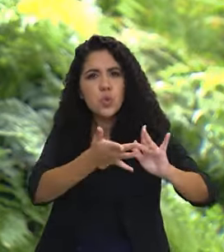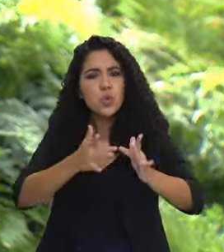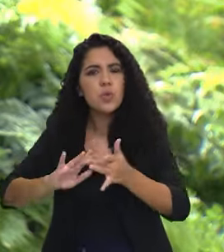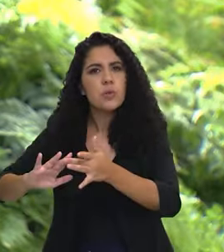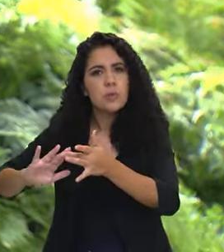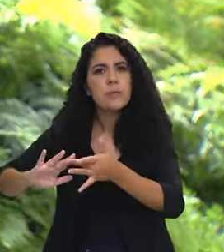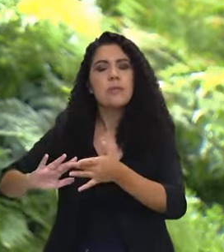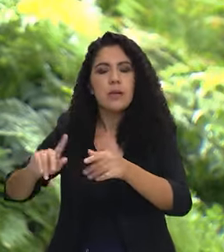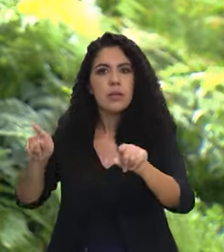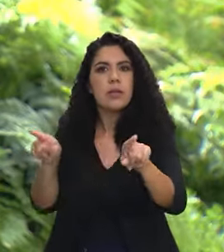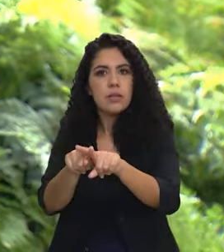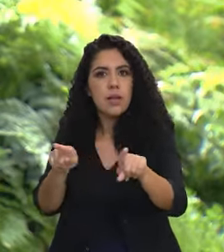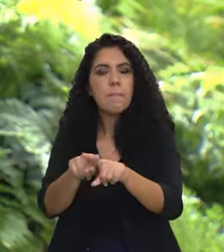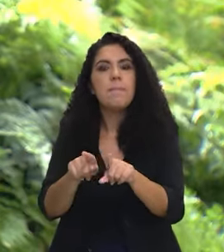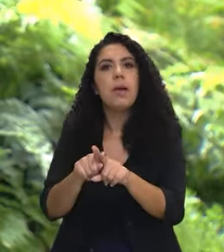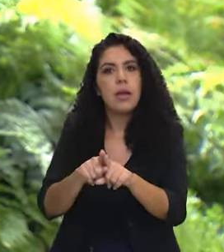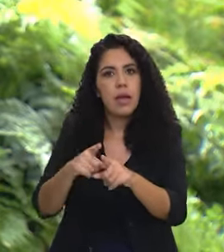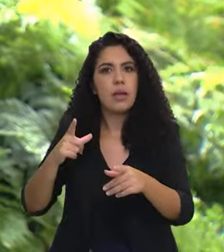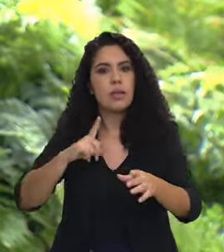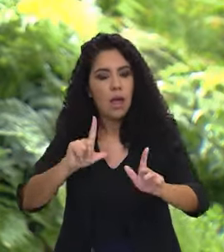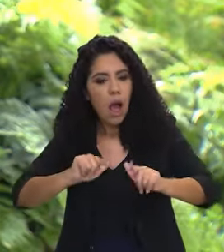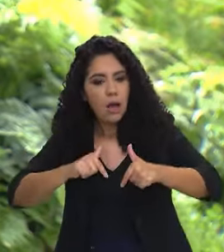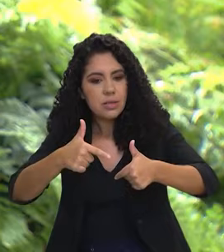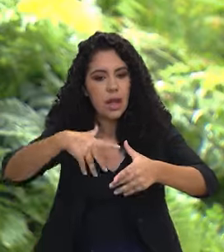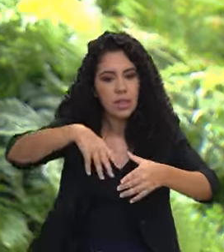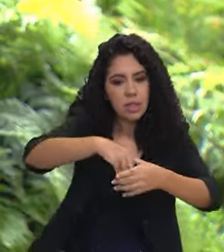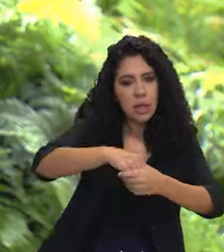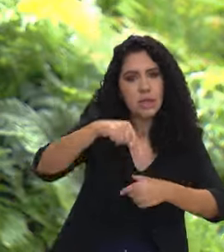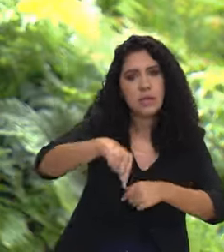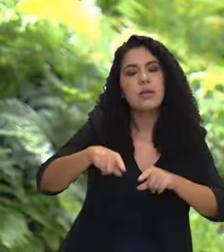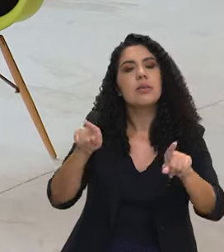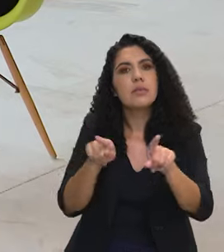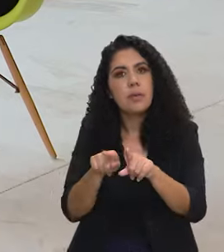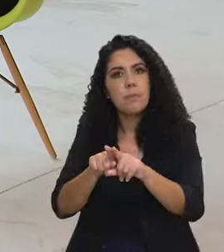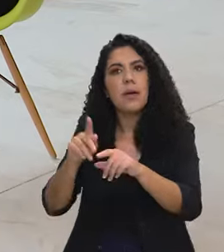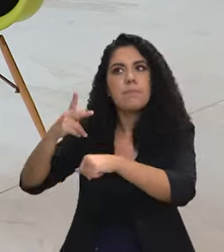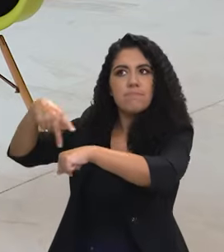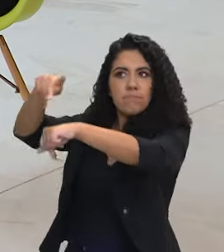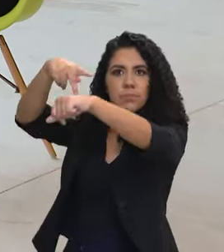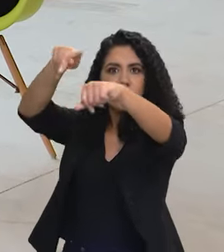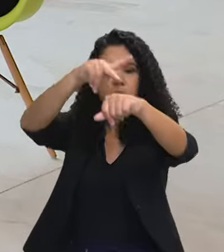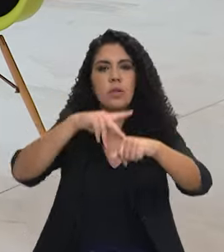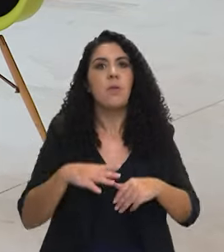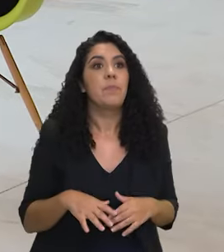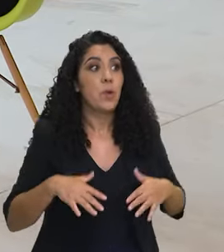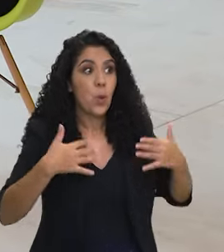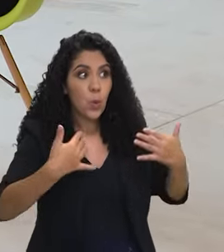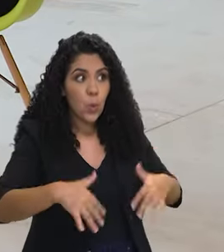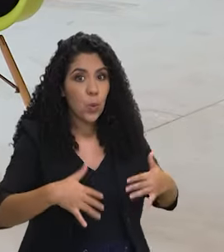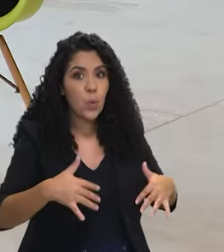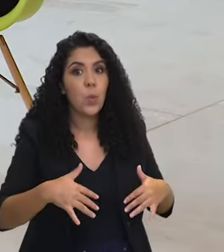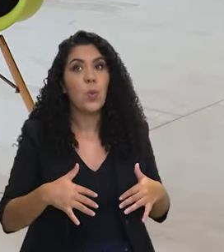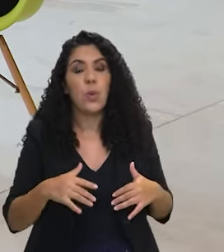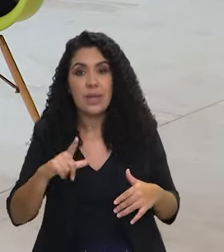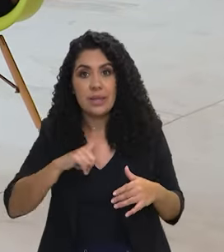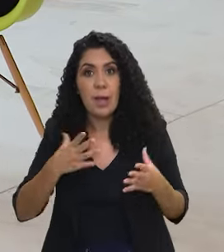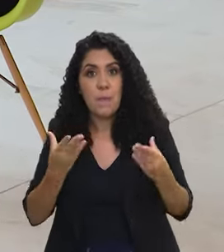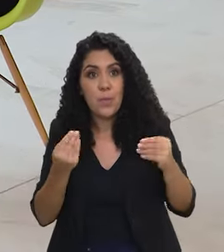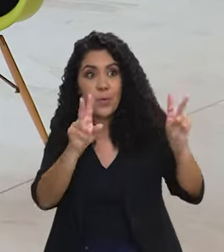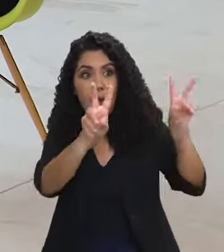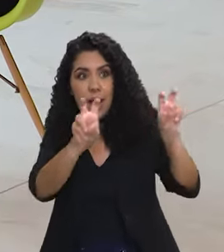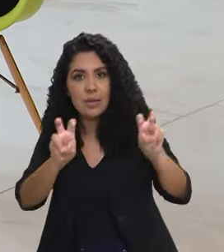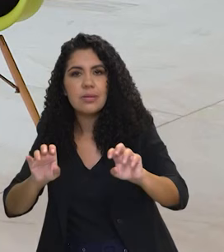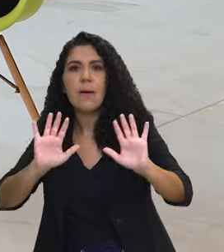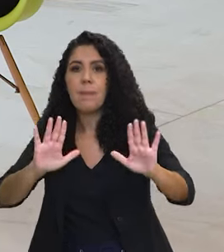negociações, dessas tratativas e dessas consultas internas e também dentro do governo sobre esses temas. Temos muito assunto ainda, a conversa está ótima, mas